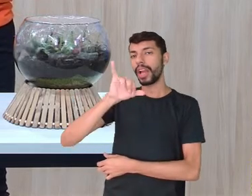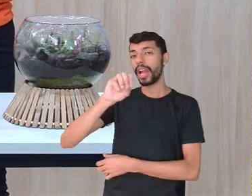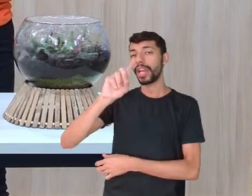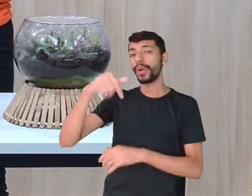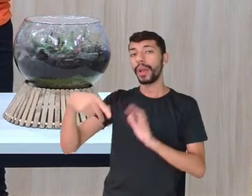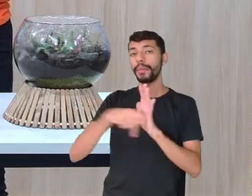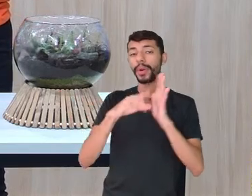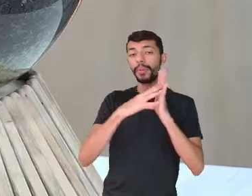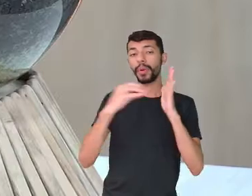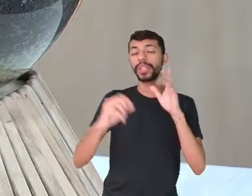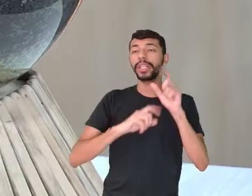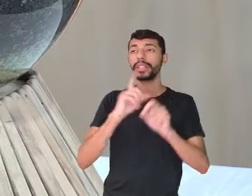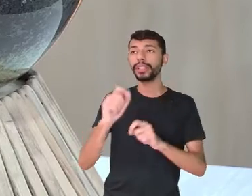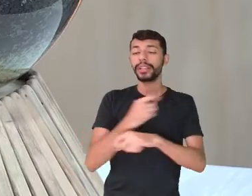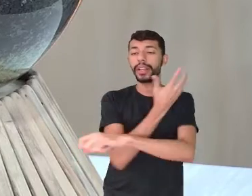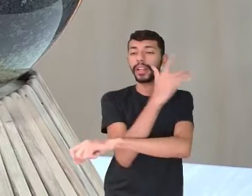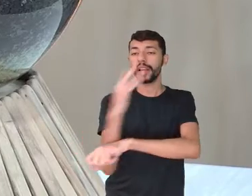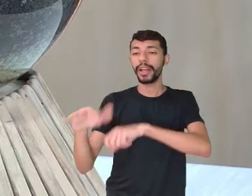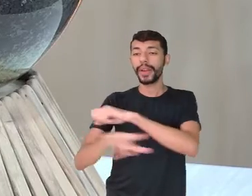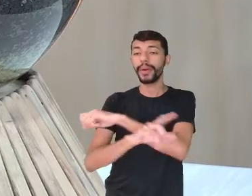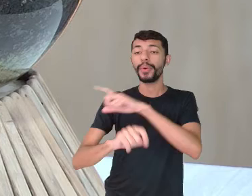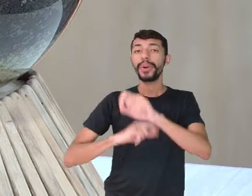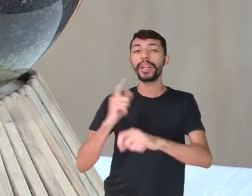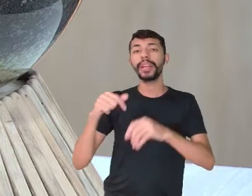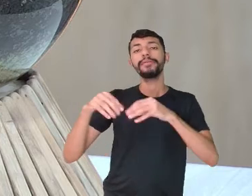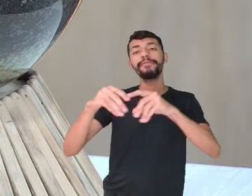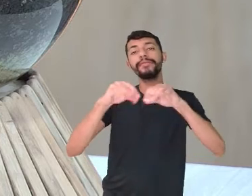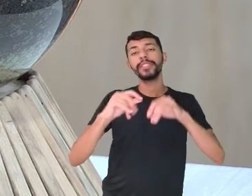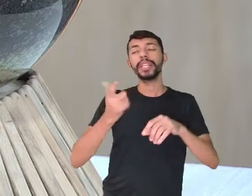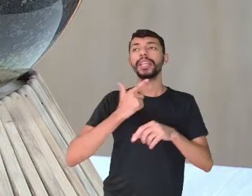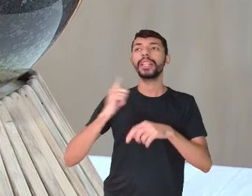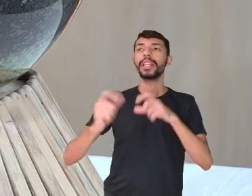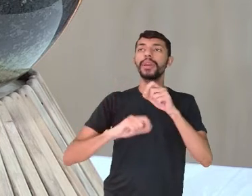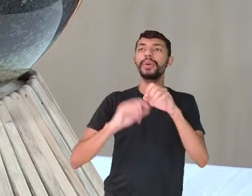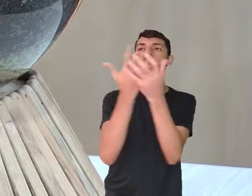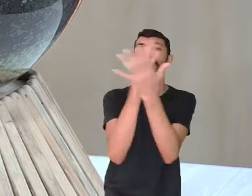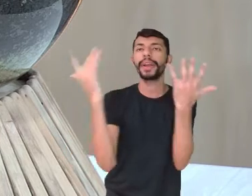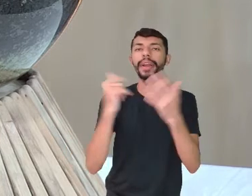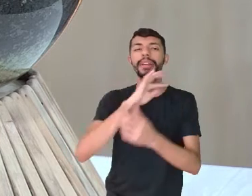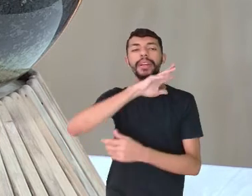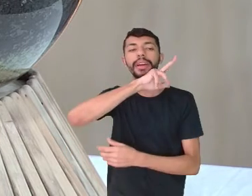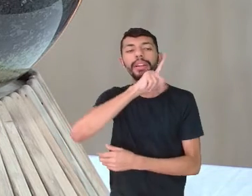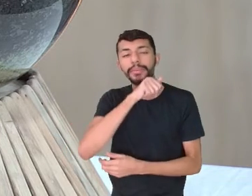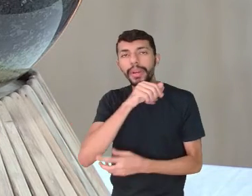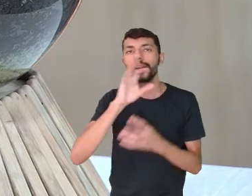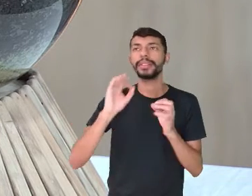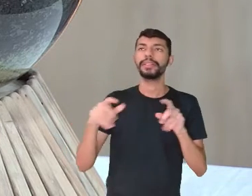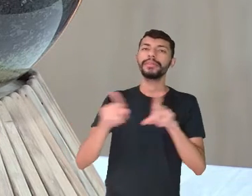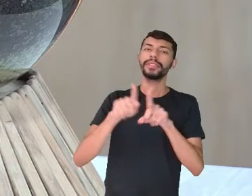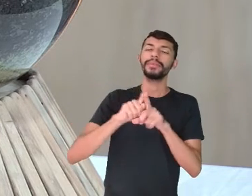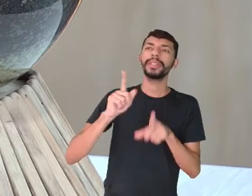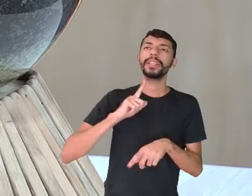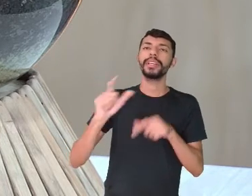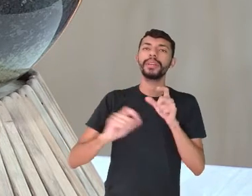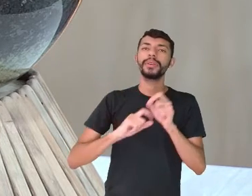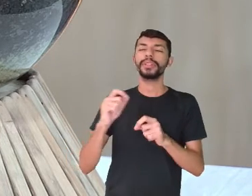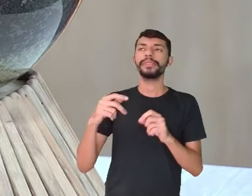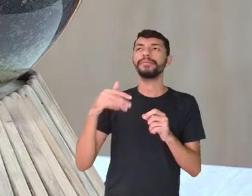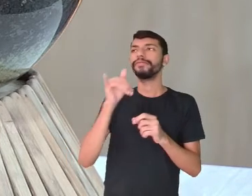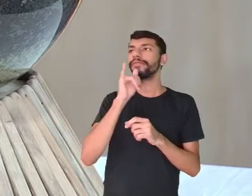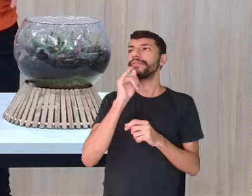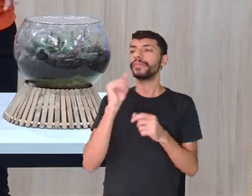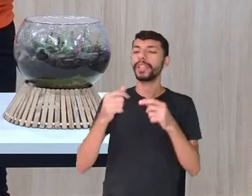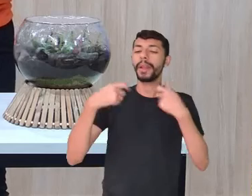ecossistema terrestre, né? Onde existem vegetais, existem animais, ele